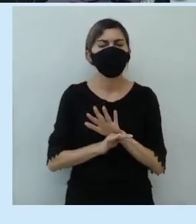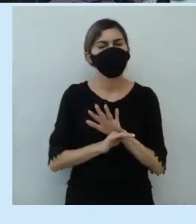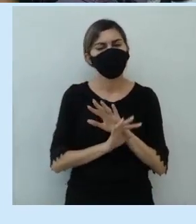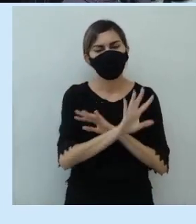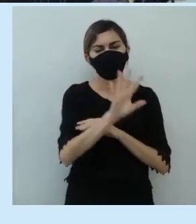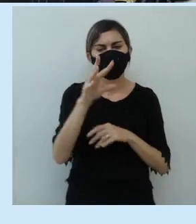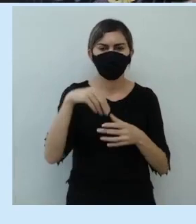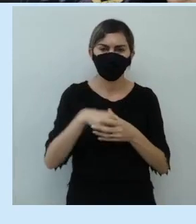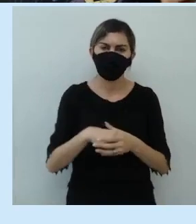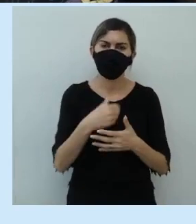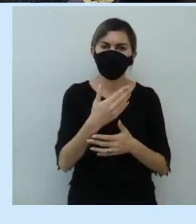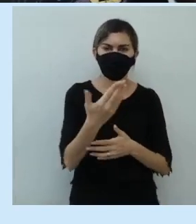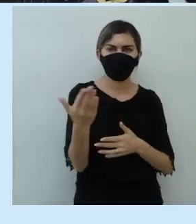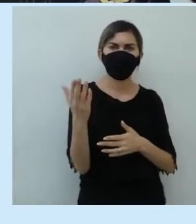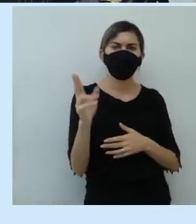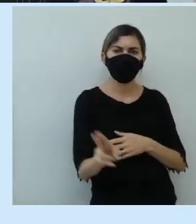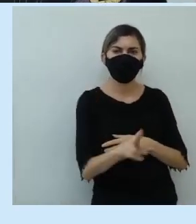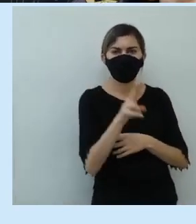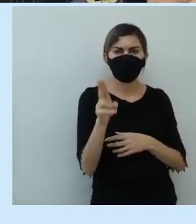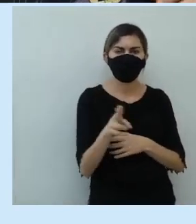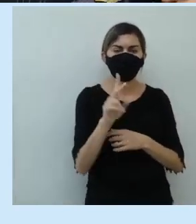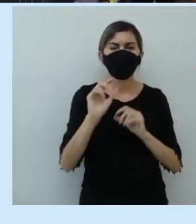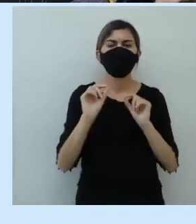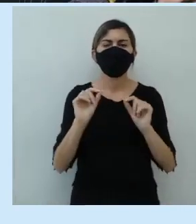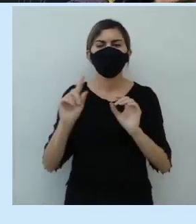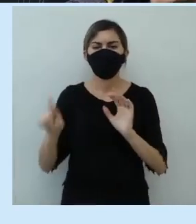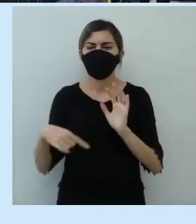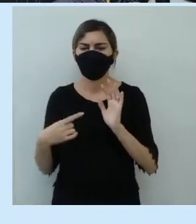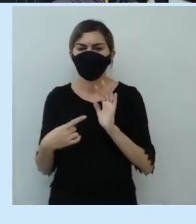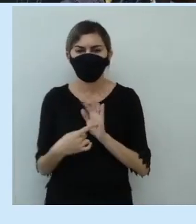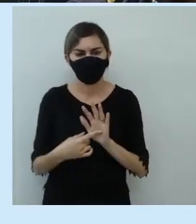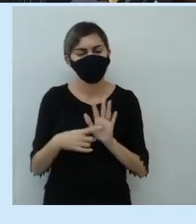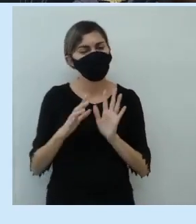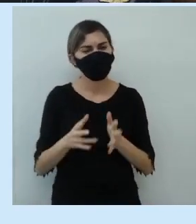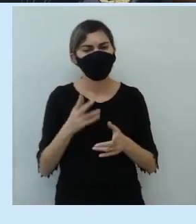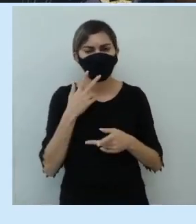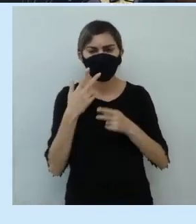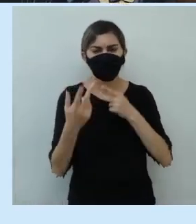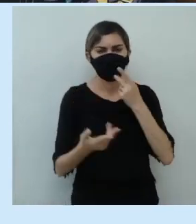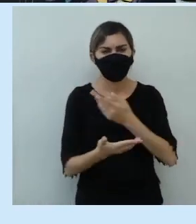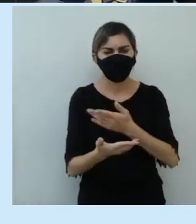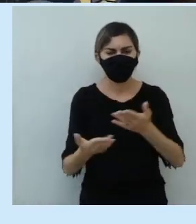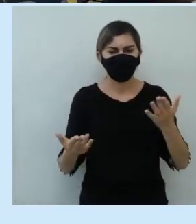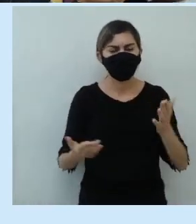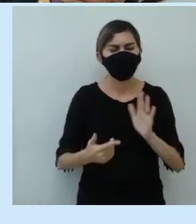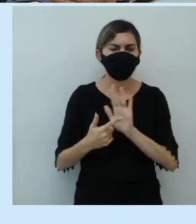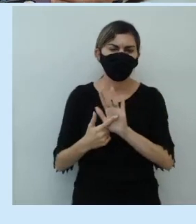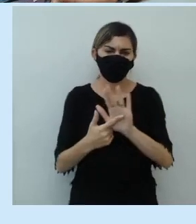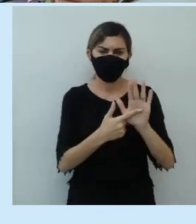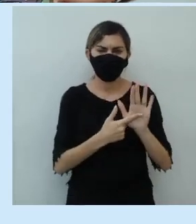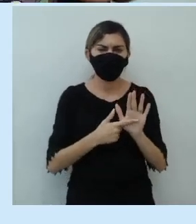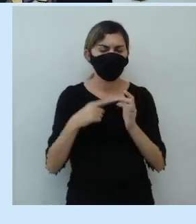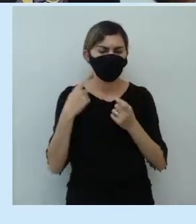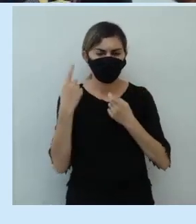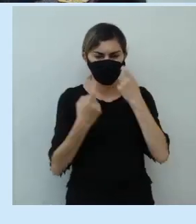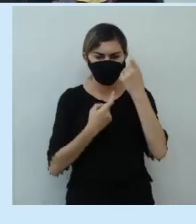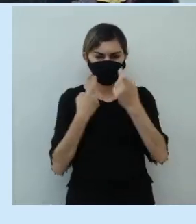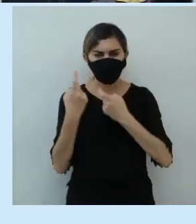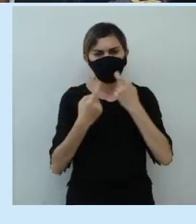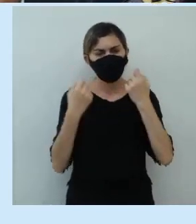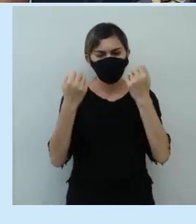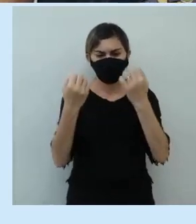essa reticência aí foi usada com que objetivo? Já disse para vocês, de mostrar a preocupação. Dona